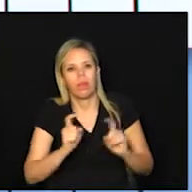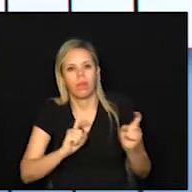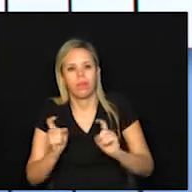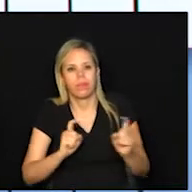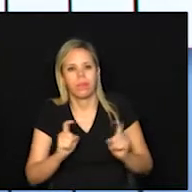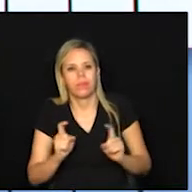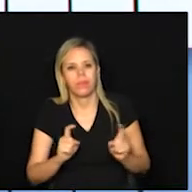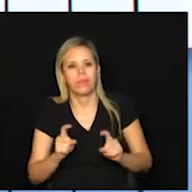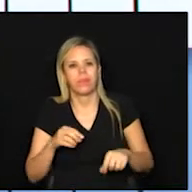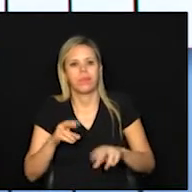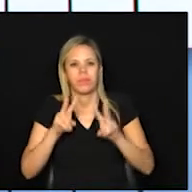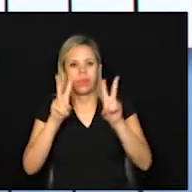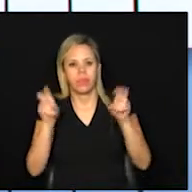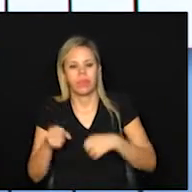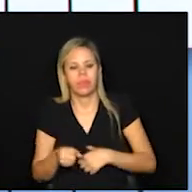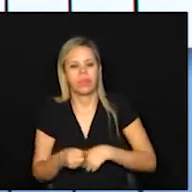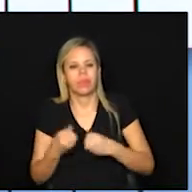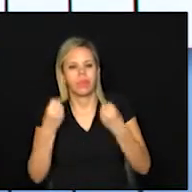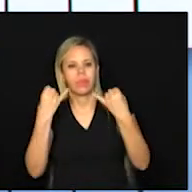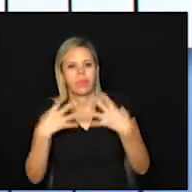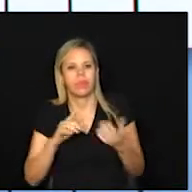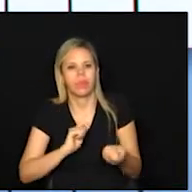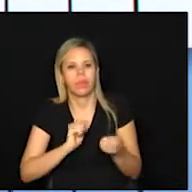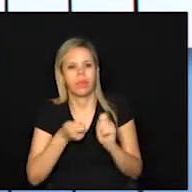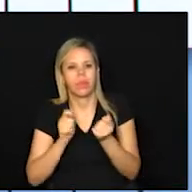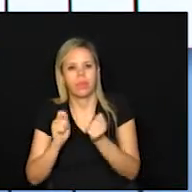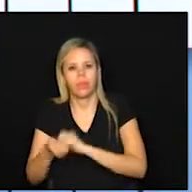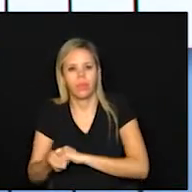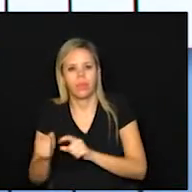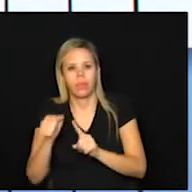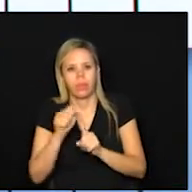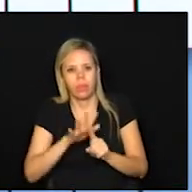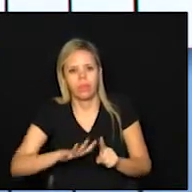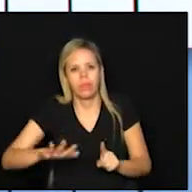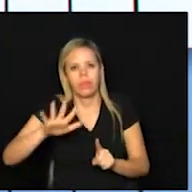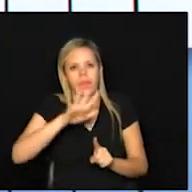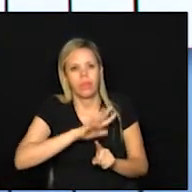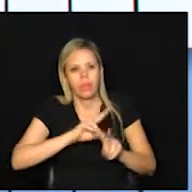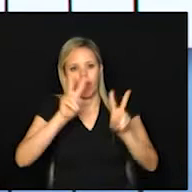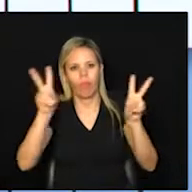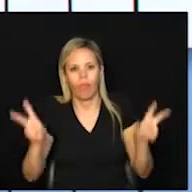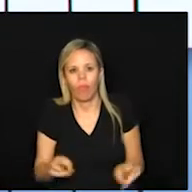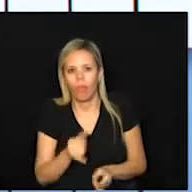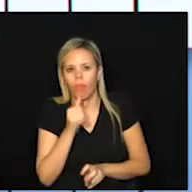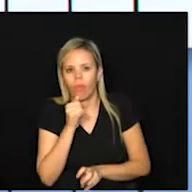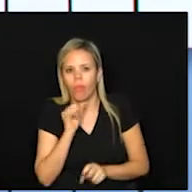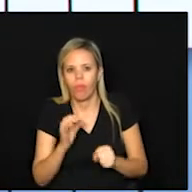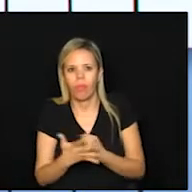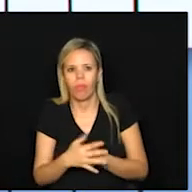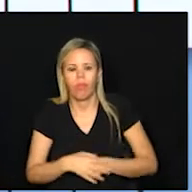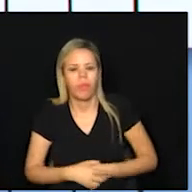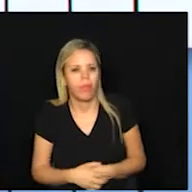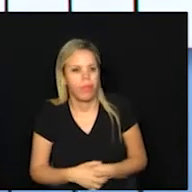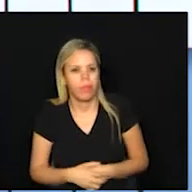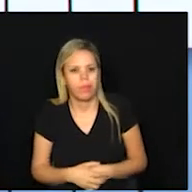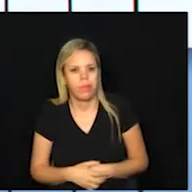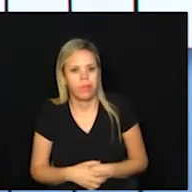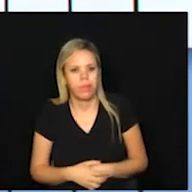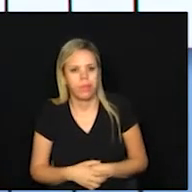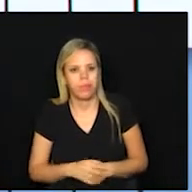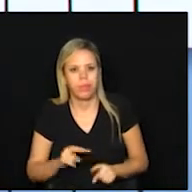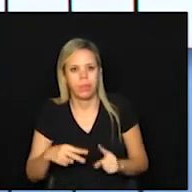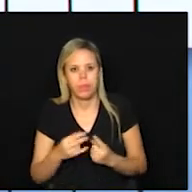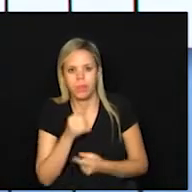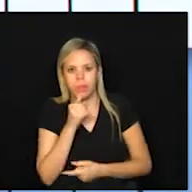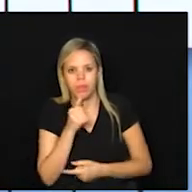reuniu e tratou aí das adaptações da sociedade em relação à Covid-19, com um